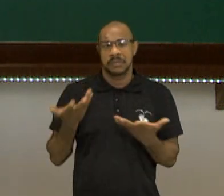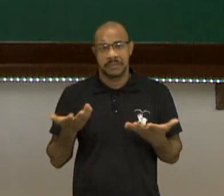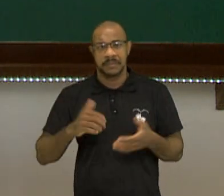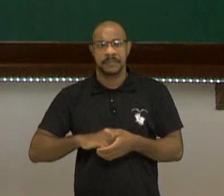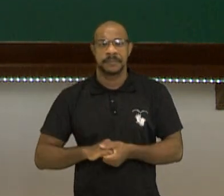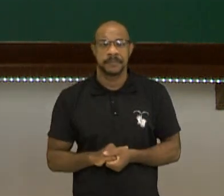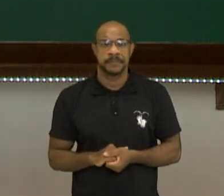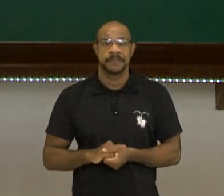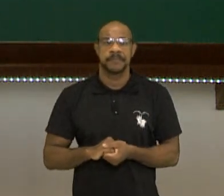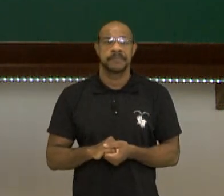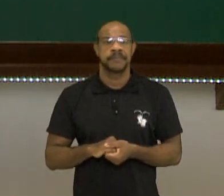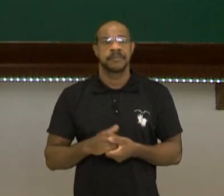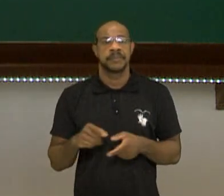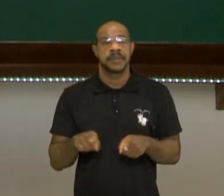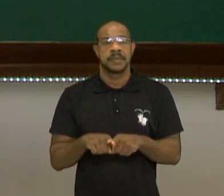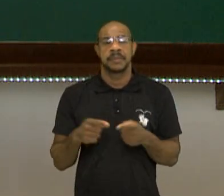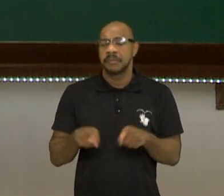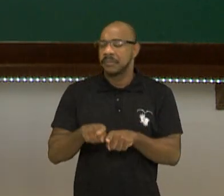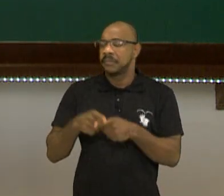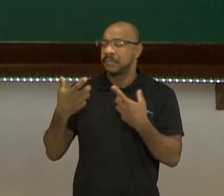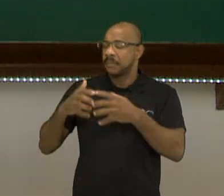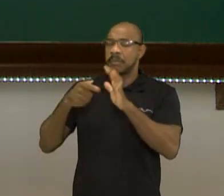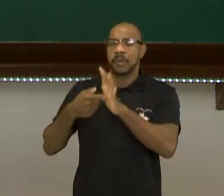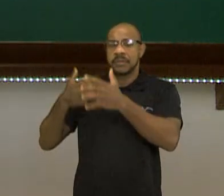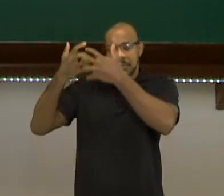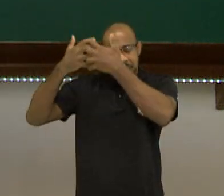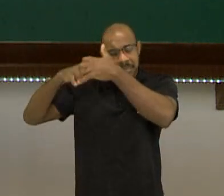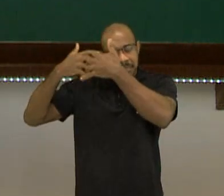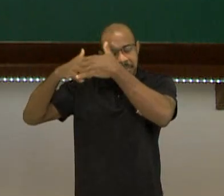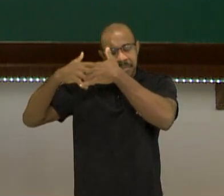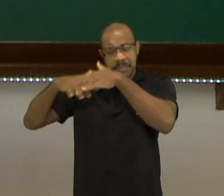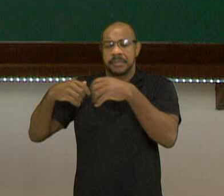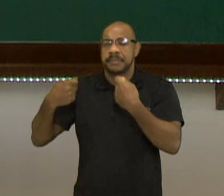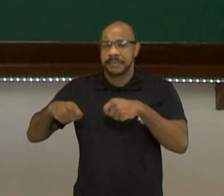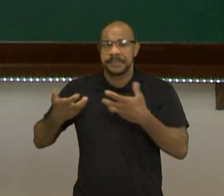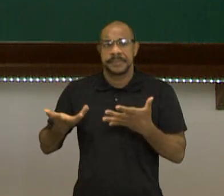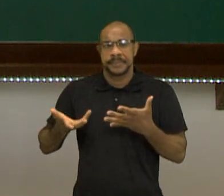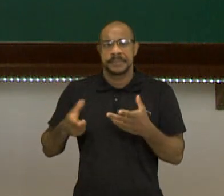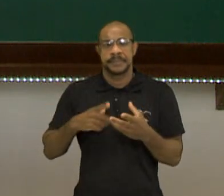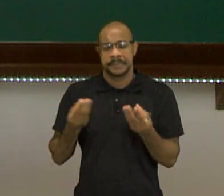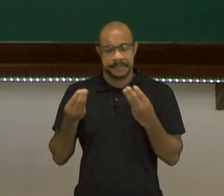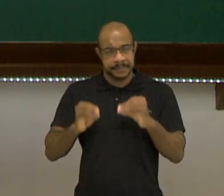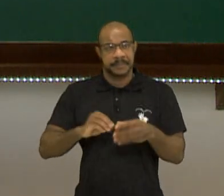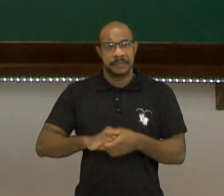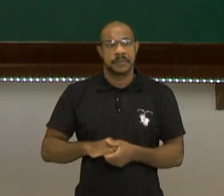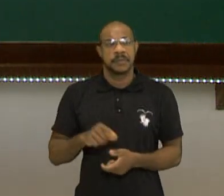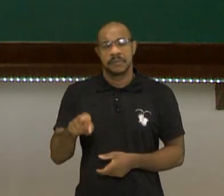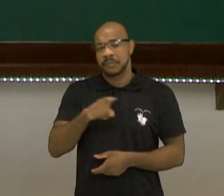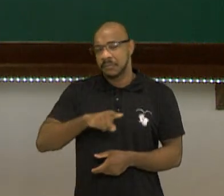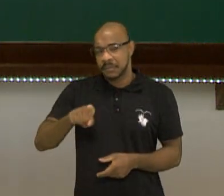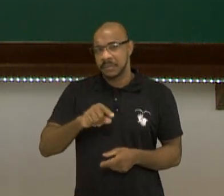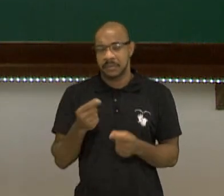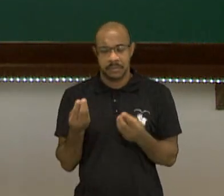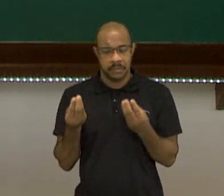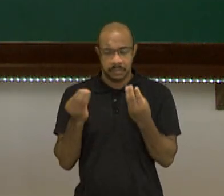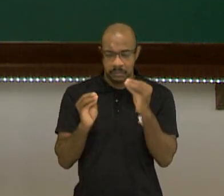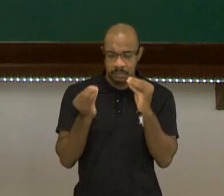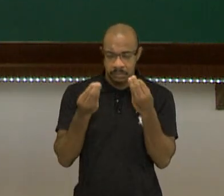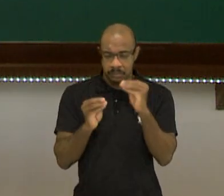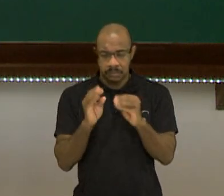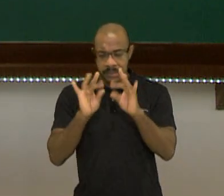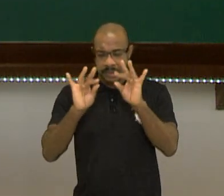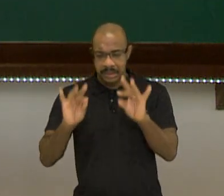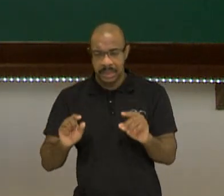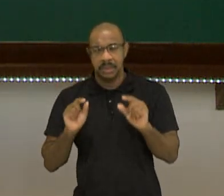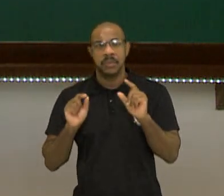tranquila, né? Requer também uma reflexão também em relação um pouco ao que o texto coloca, mas eu gostaria muito que vocês pontuassem de maneira mais